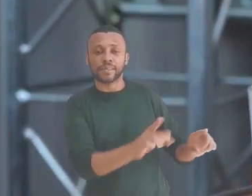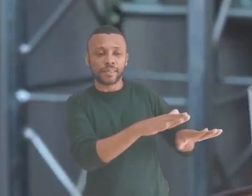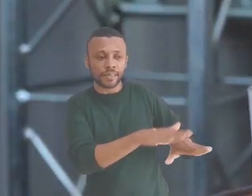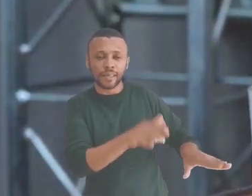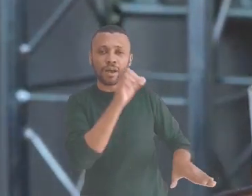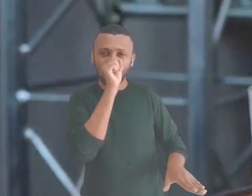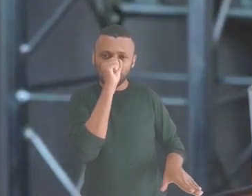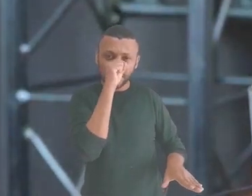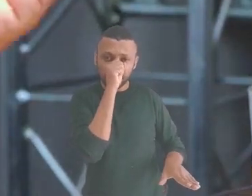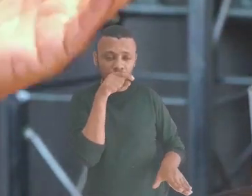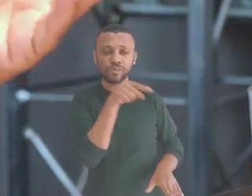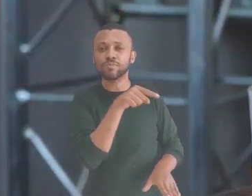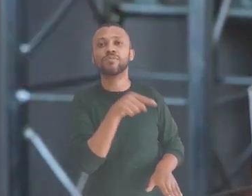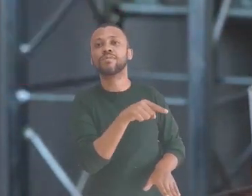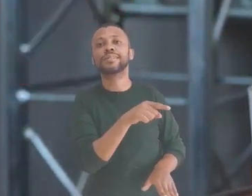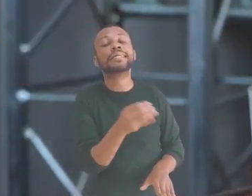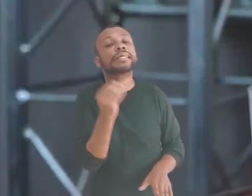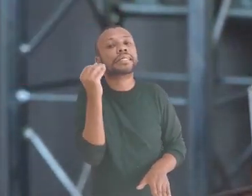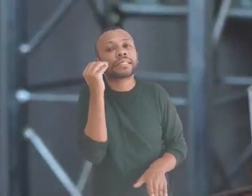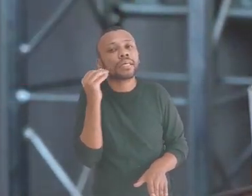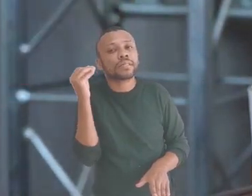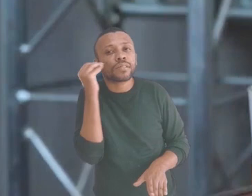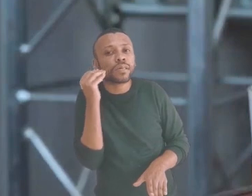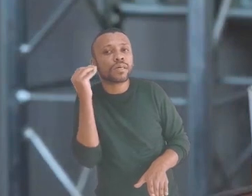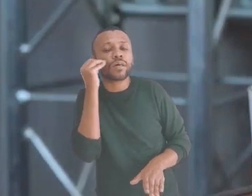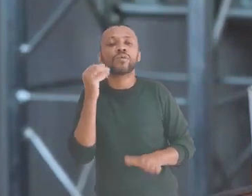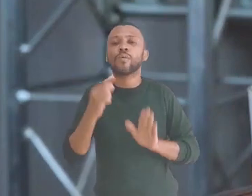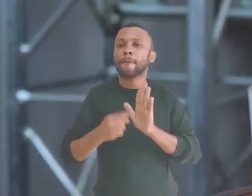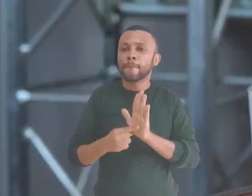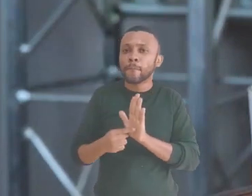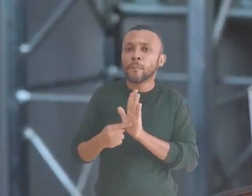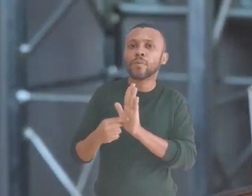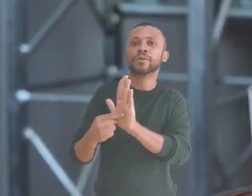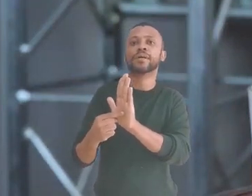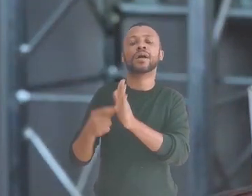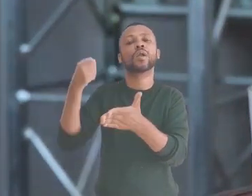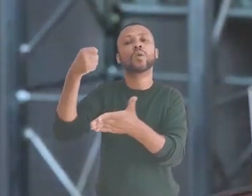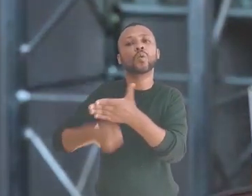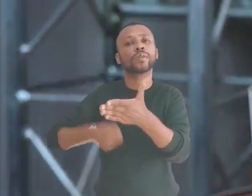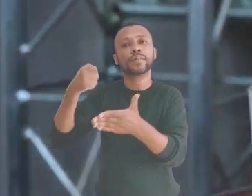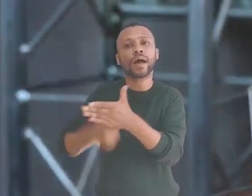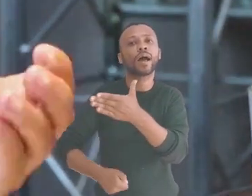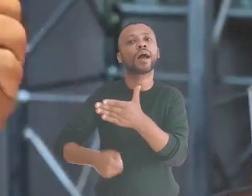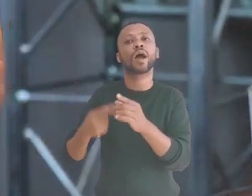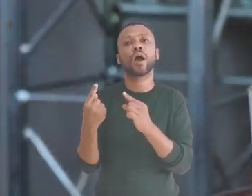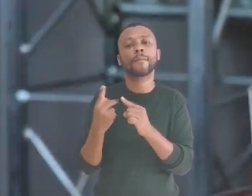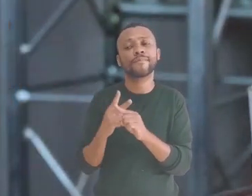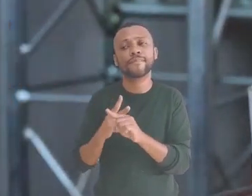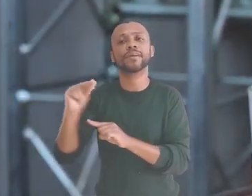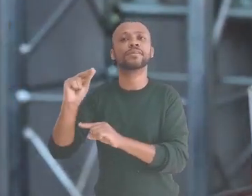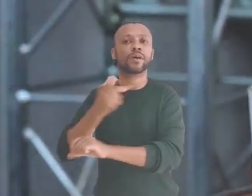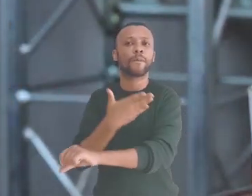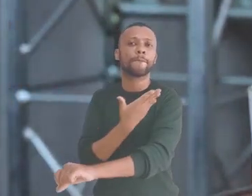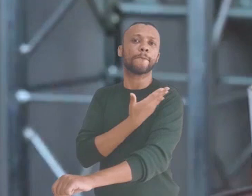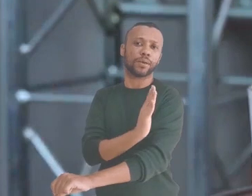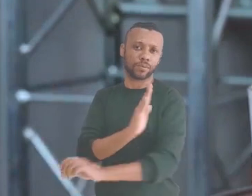gente, nós estamos tentando acabar com o preconceito. Mas ele ainda vem forte em cima da